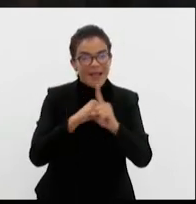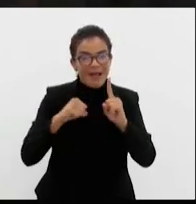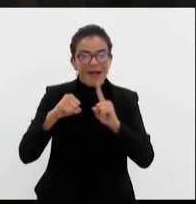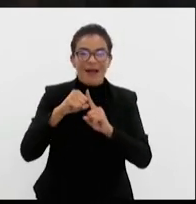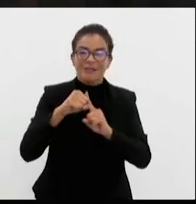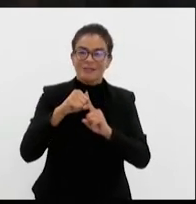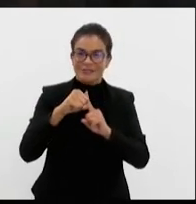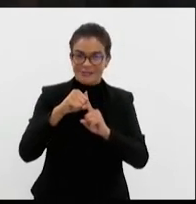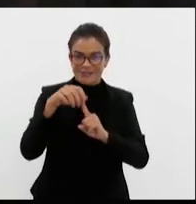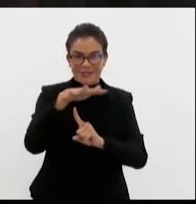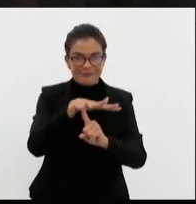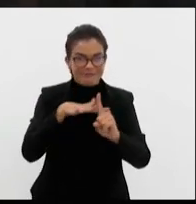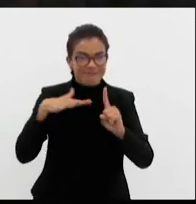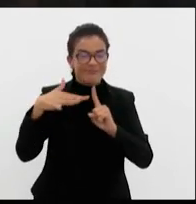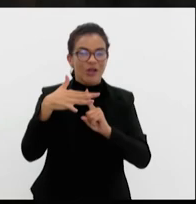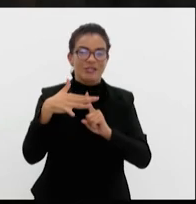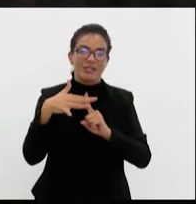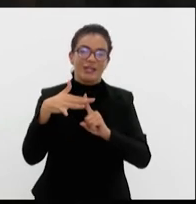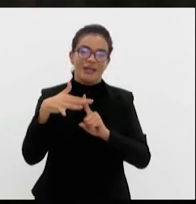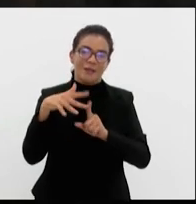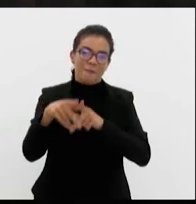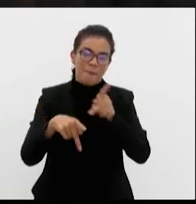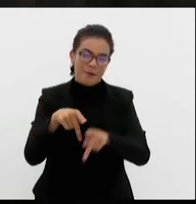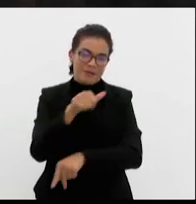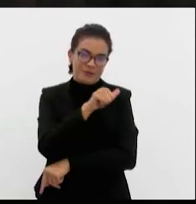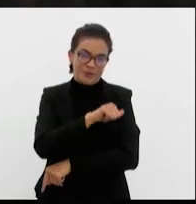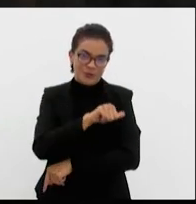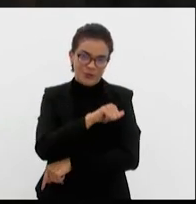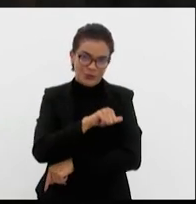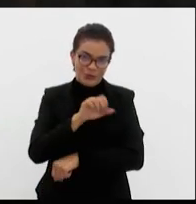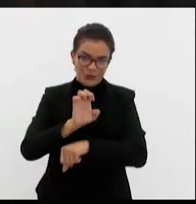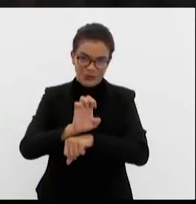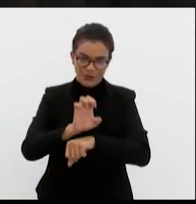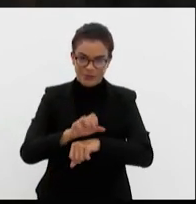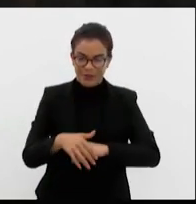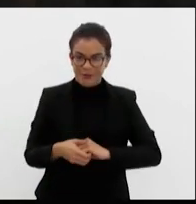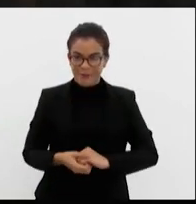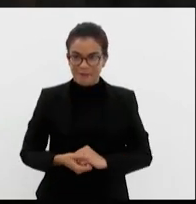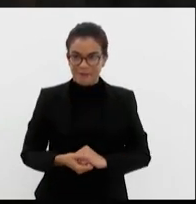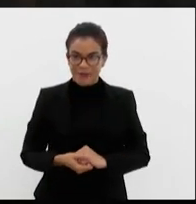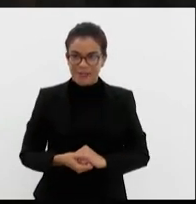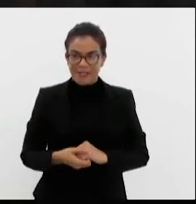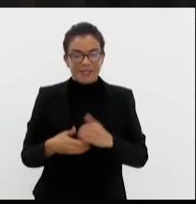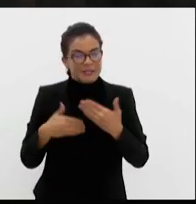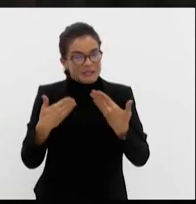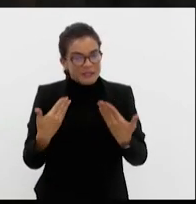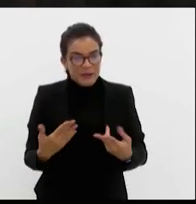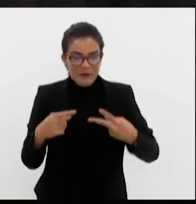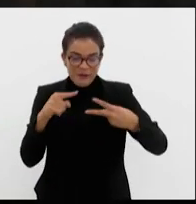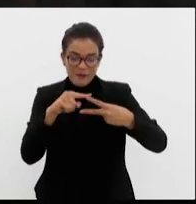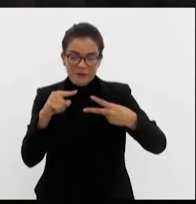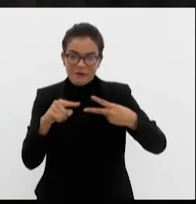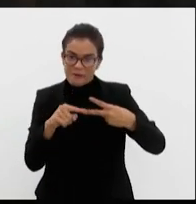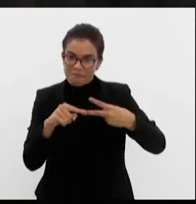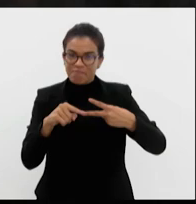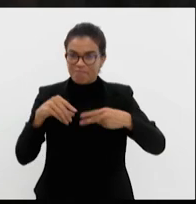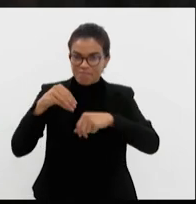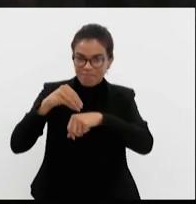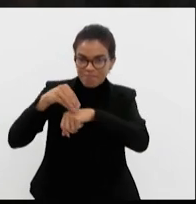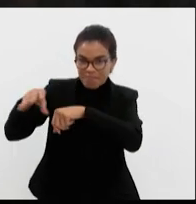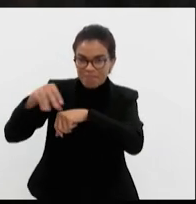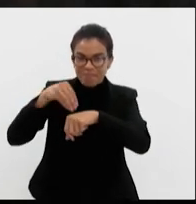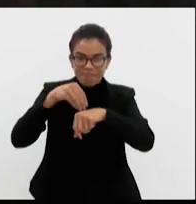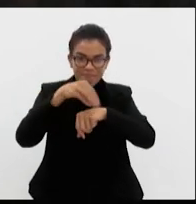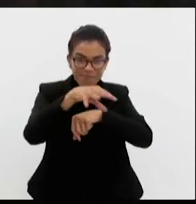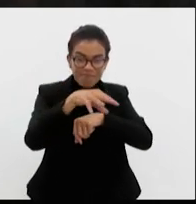sociedade fluminense. Então, eu queria fazer esses dois registros, né?